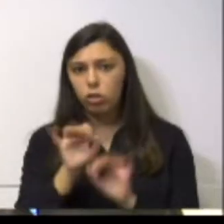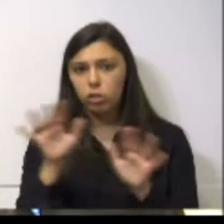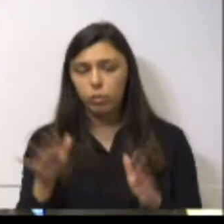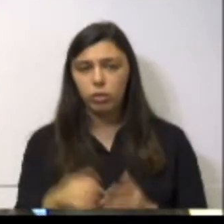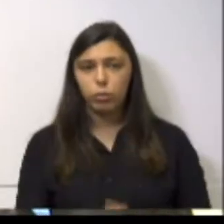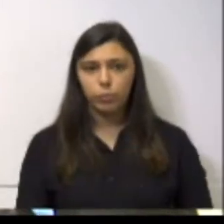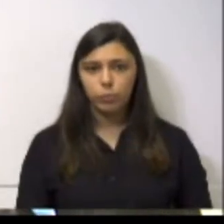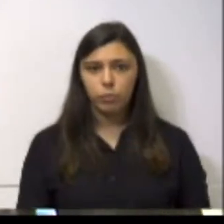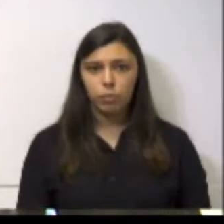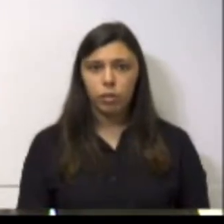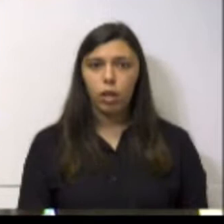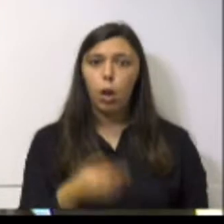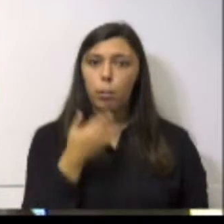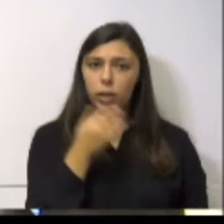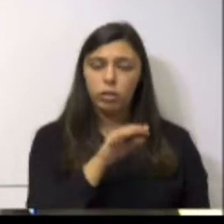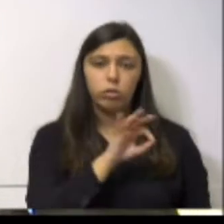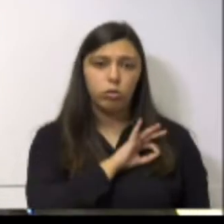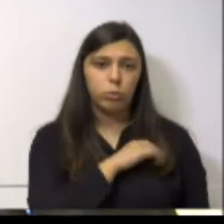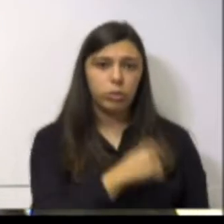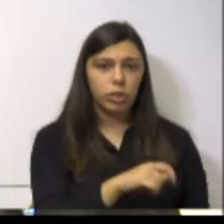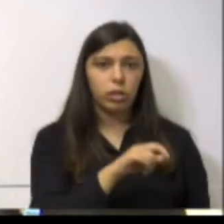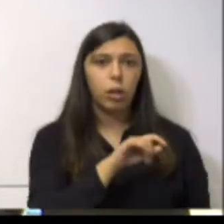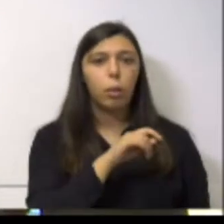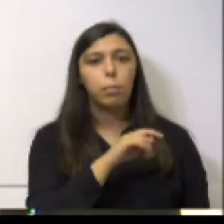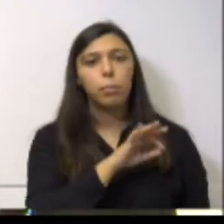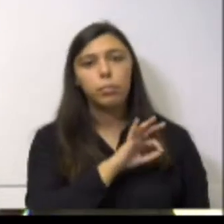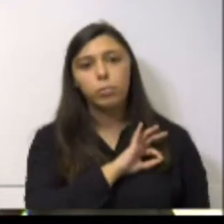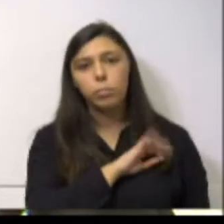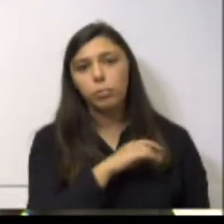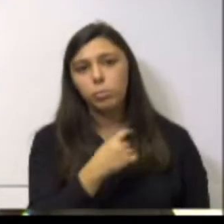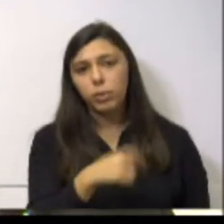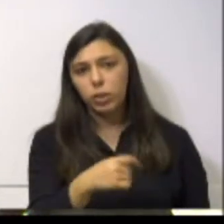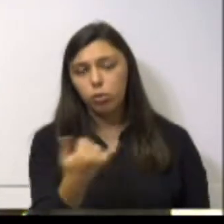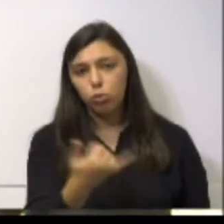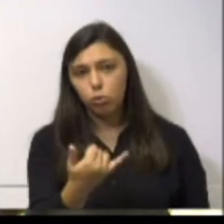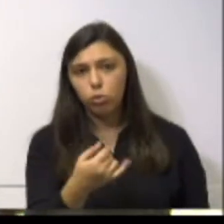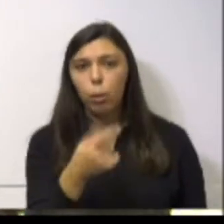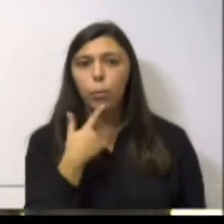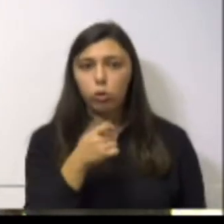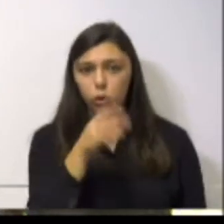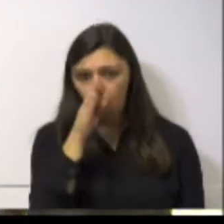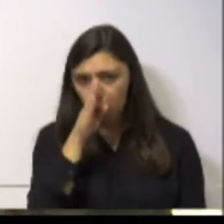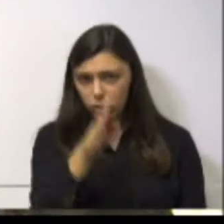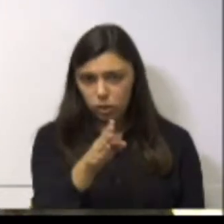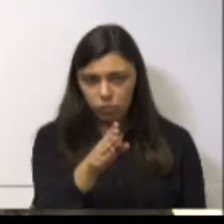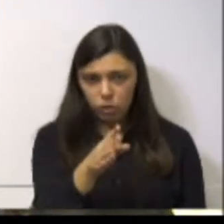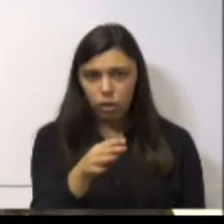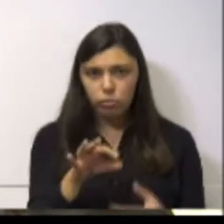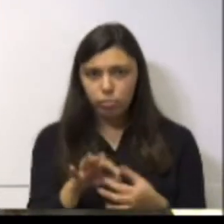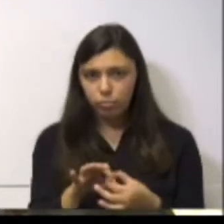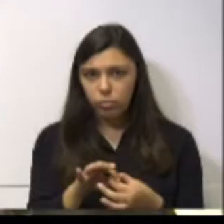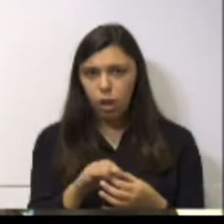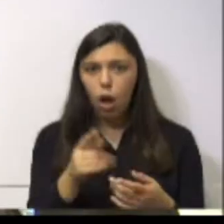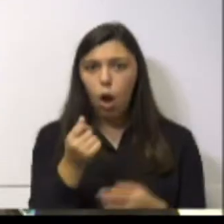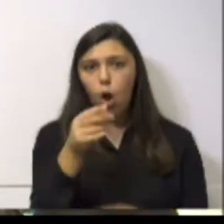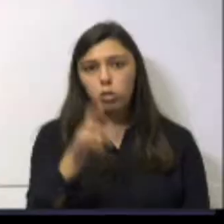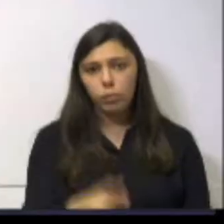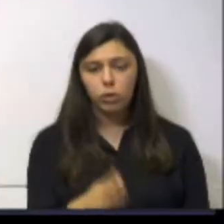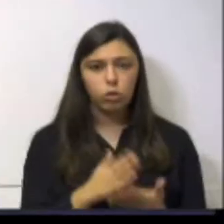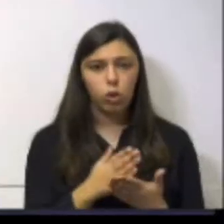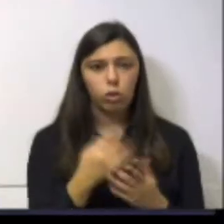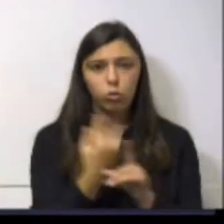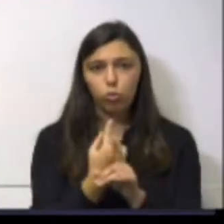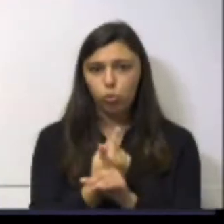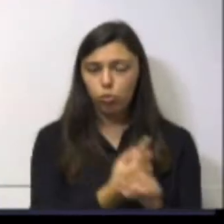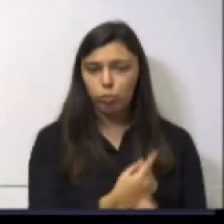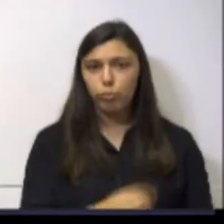Obrigado, Sr. Presidente, Sr. Vice-Presidente. São três questões muito concretas e objetivas e que têm a ver com os orçamentos das escolas. A questão é muito